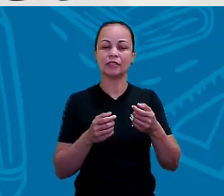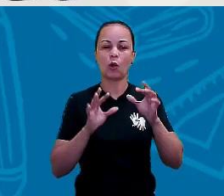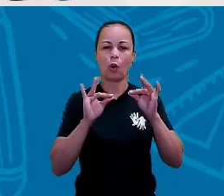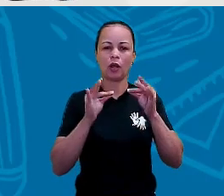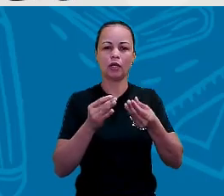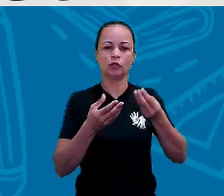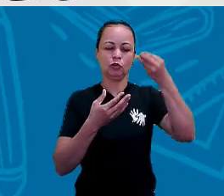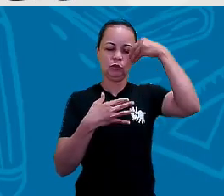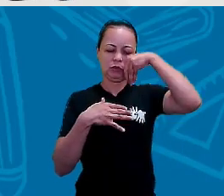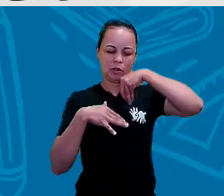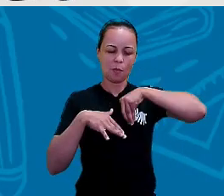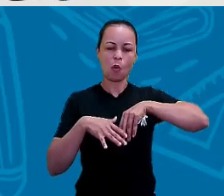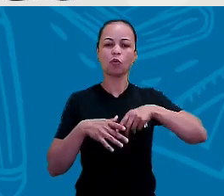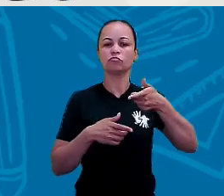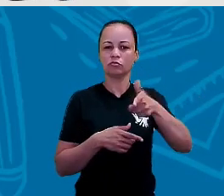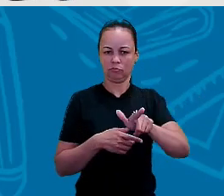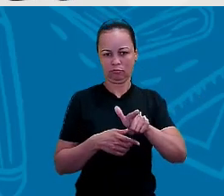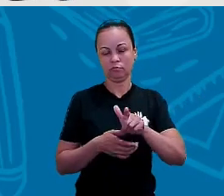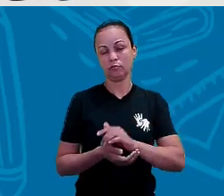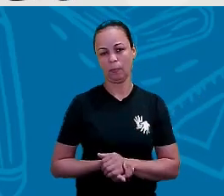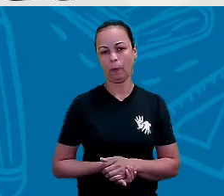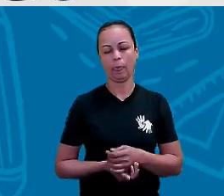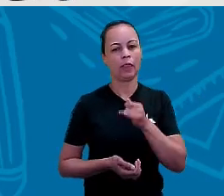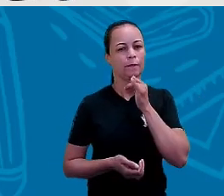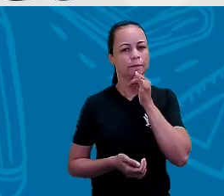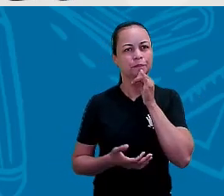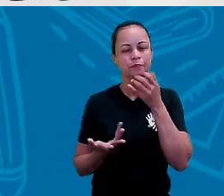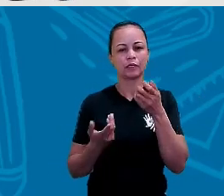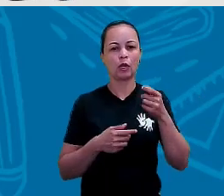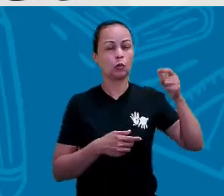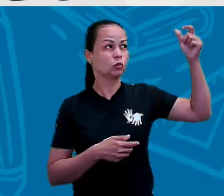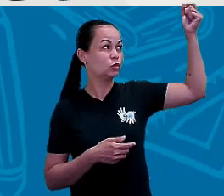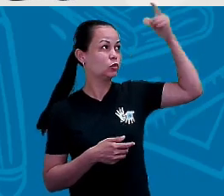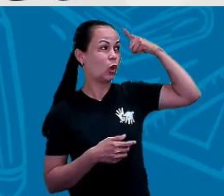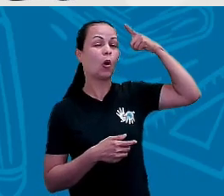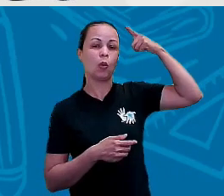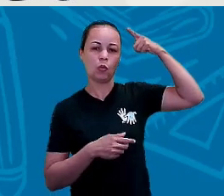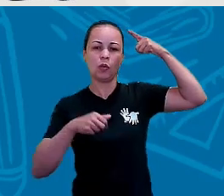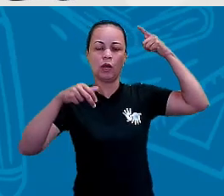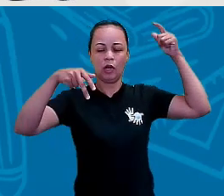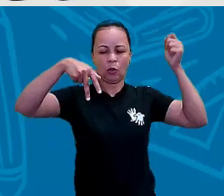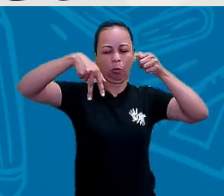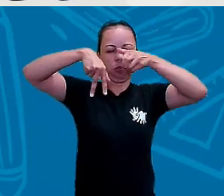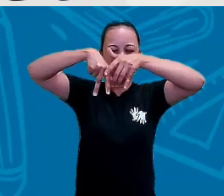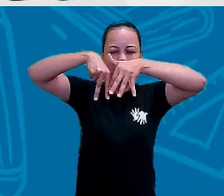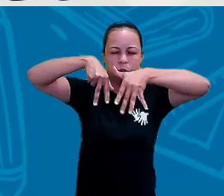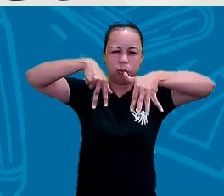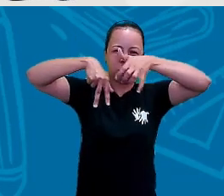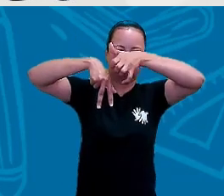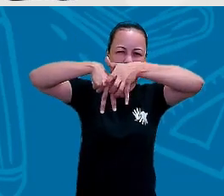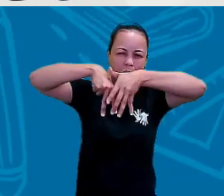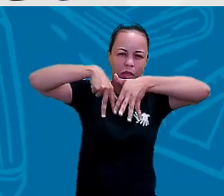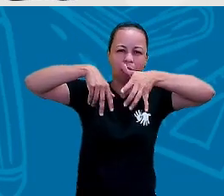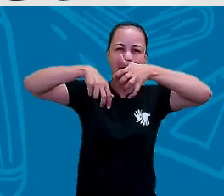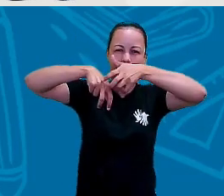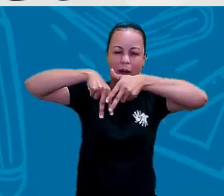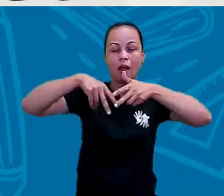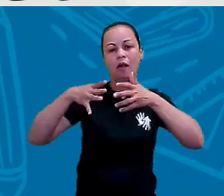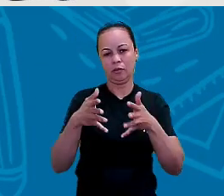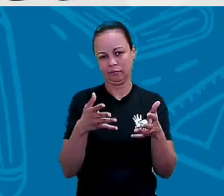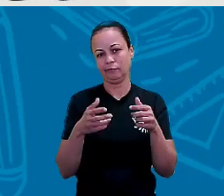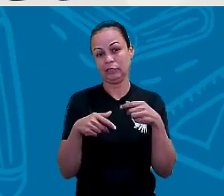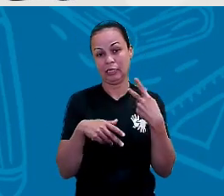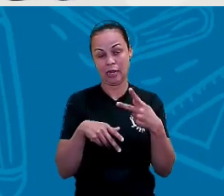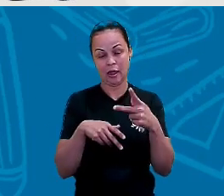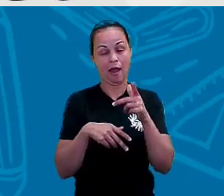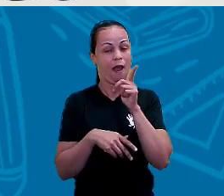certo? Ou seja, quando está lá num dia ensolarado, olha, a gente vai perder muita água, a gente vai suar e essa água